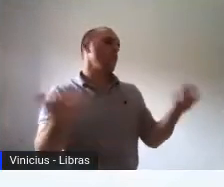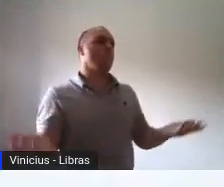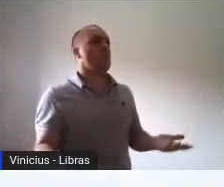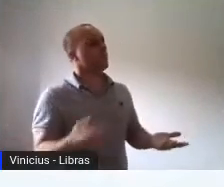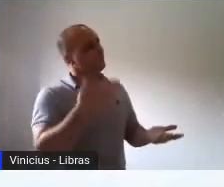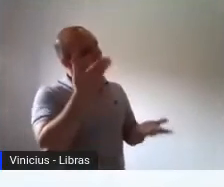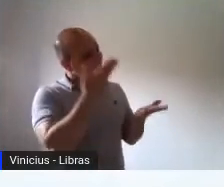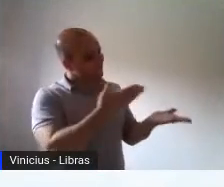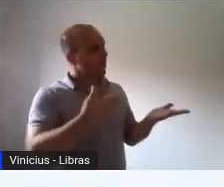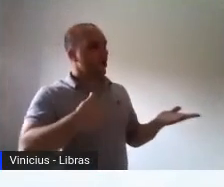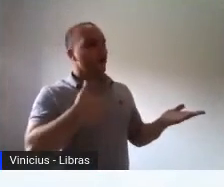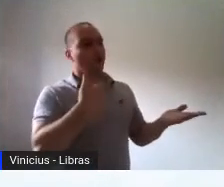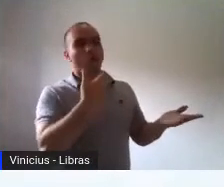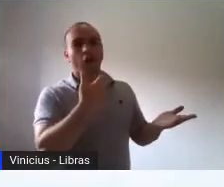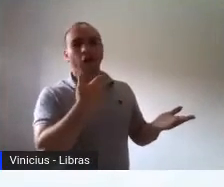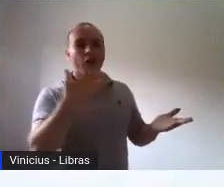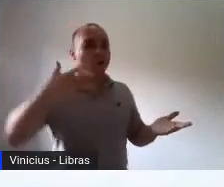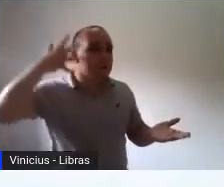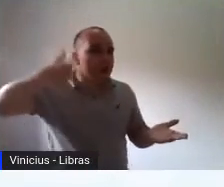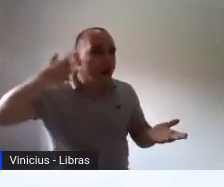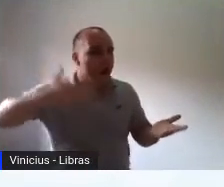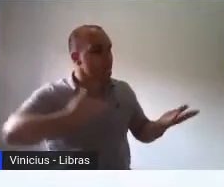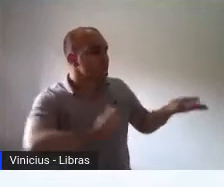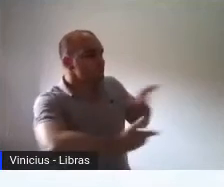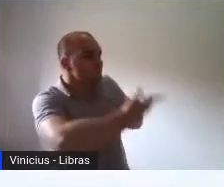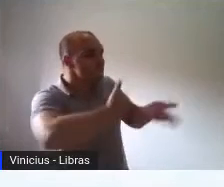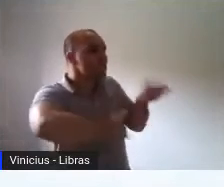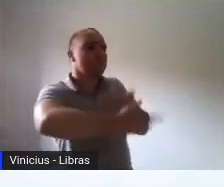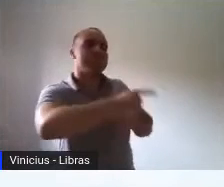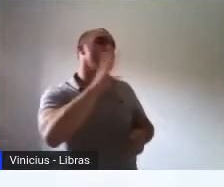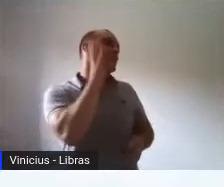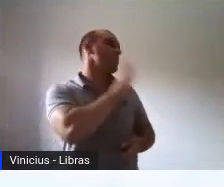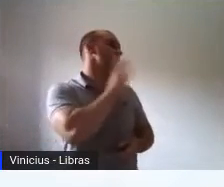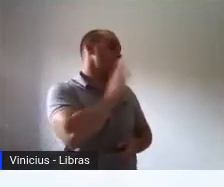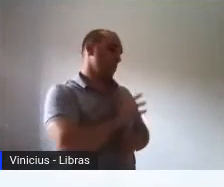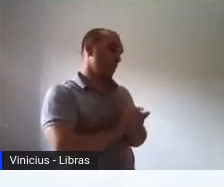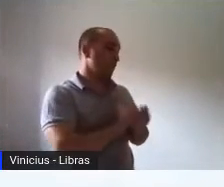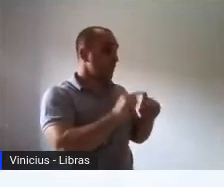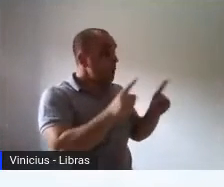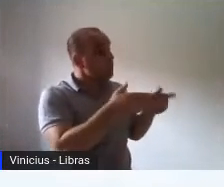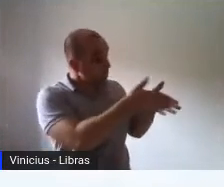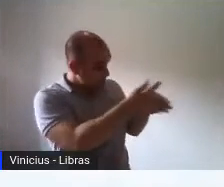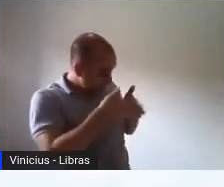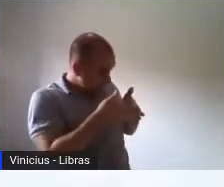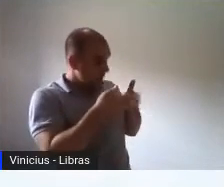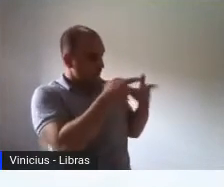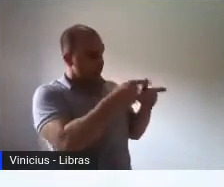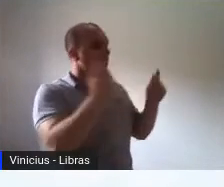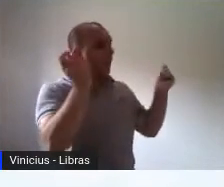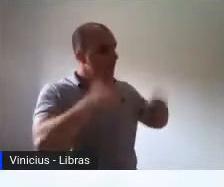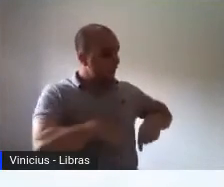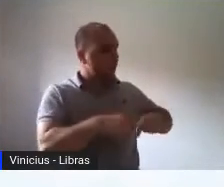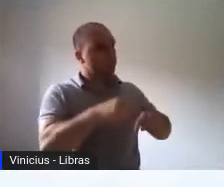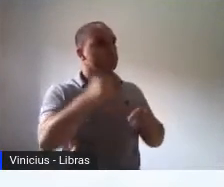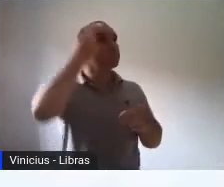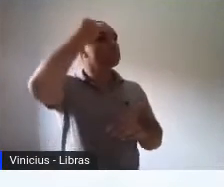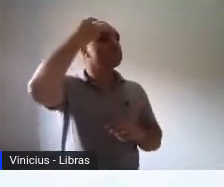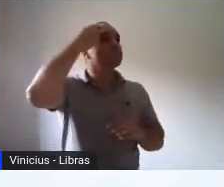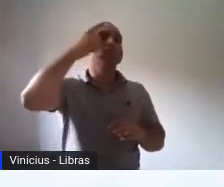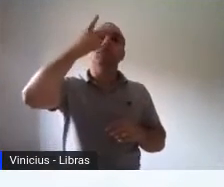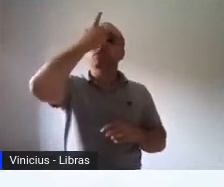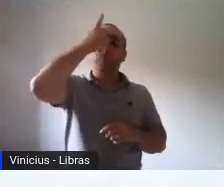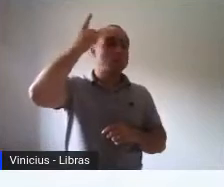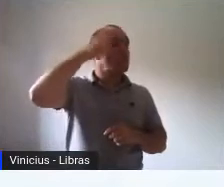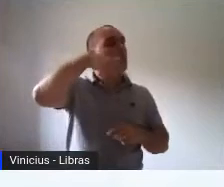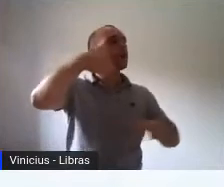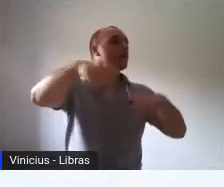tem que parar, né? Eu queria que você deixasse uma mensagem aqui para os nossos trabalhadores e trabalhadoras, né? Como economista, a